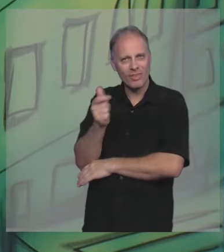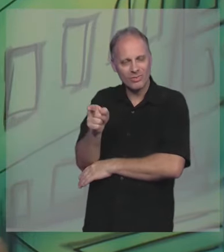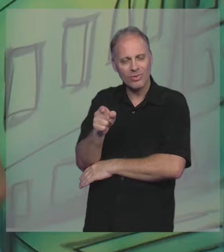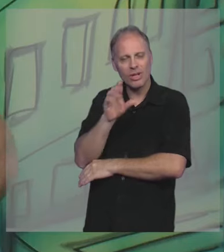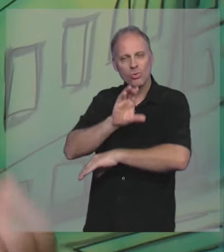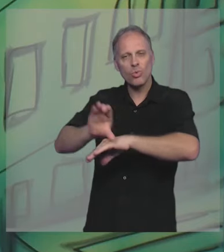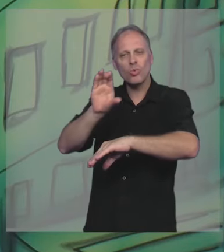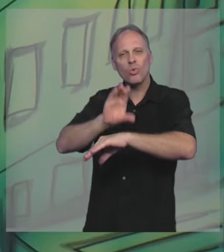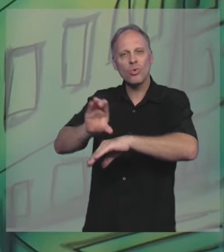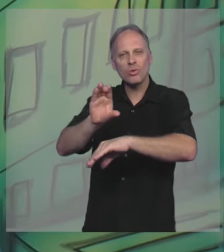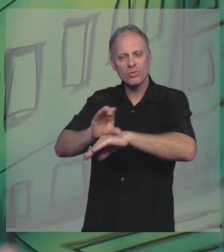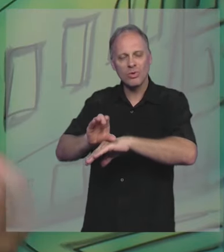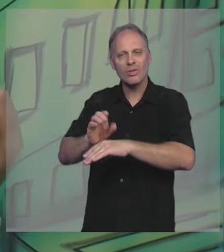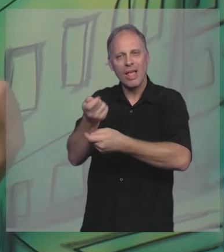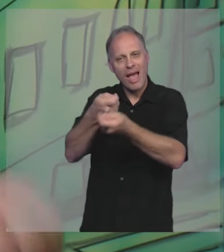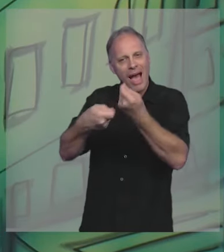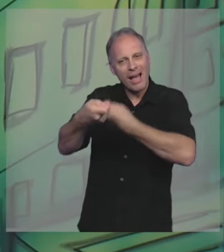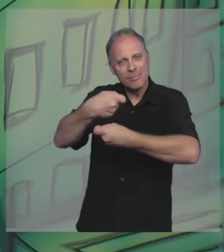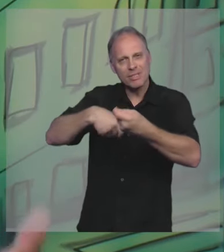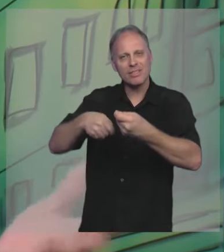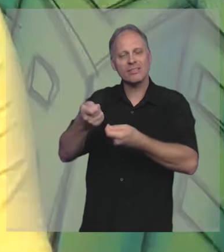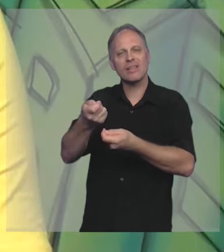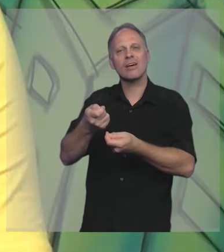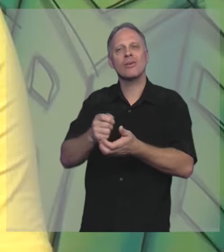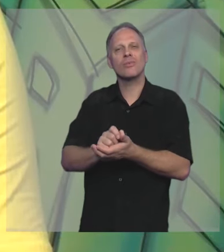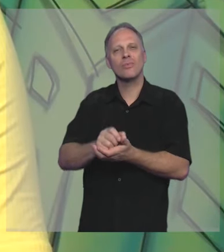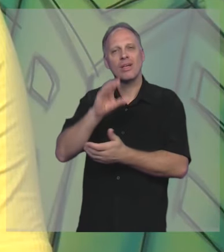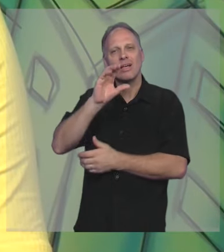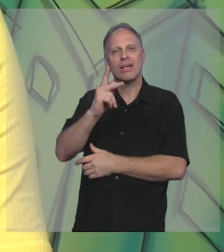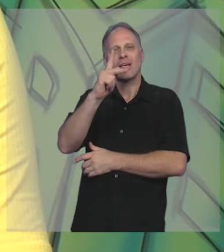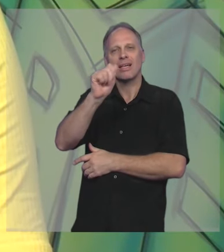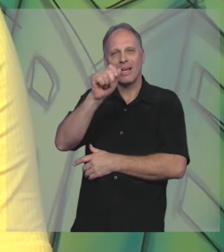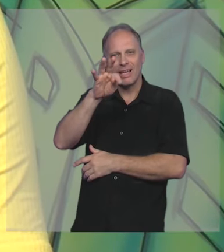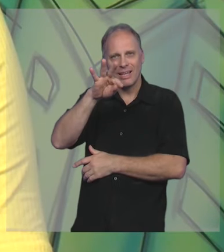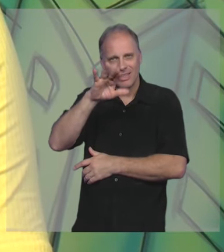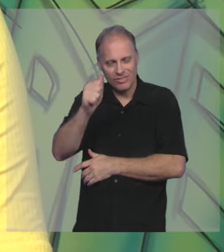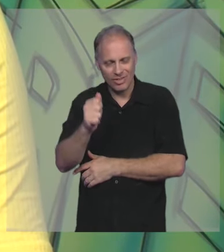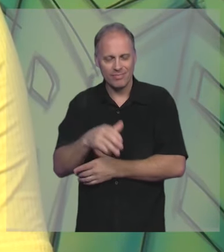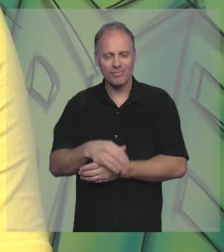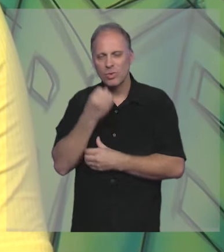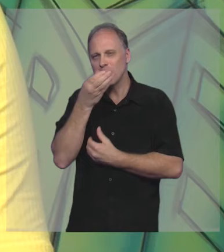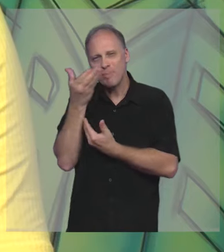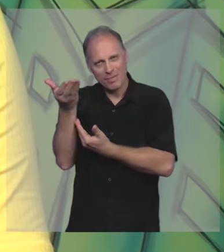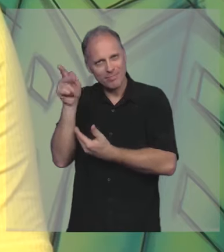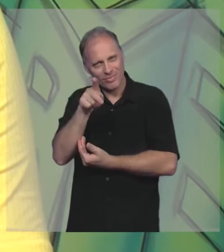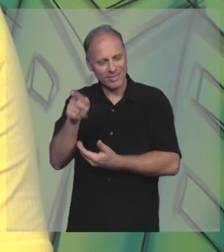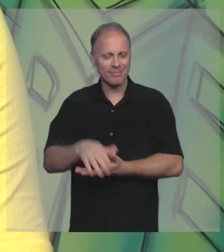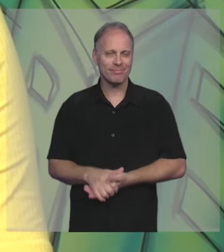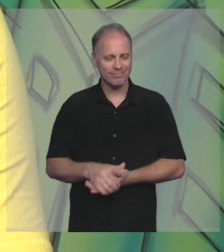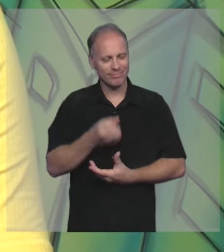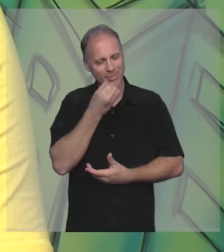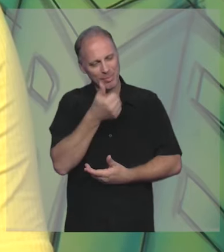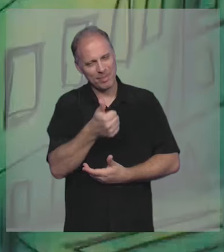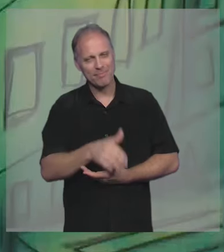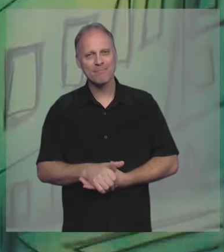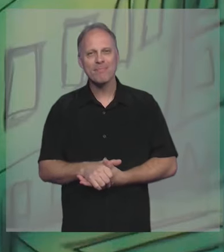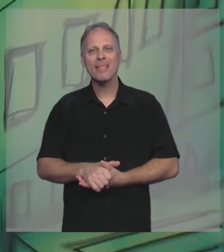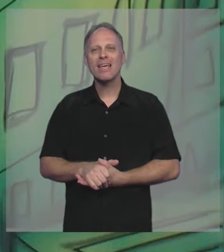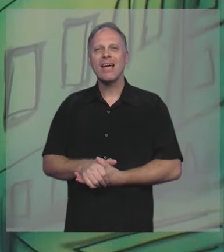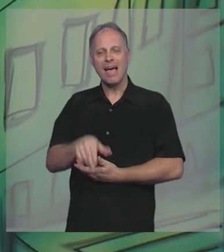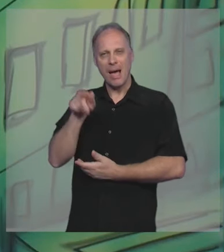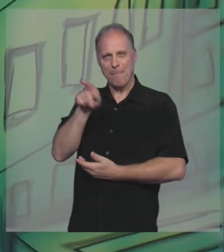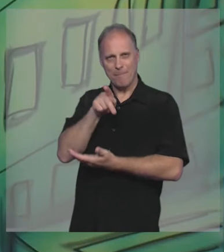professora do curso de Administração e Economista, Kátia Fernanda Isse. Tudo bem, professora? Tudo bem.